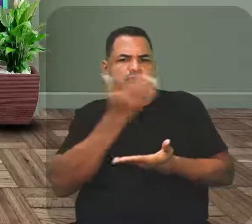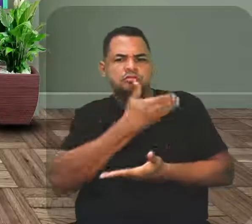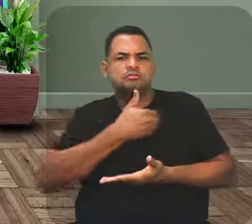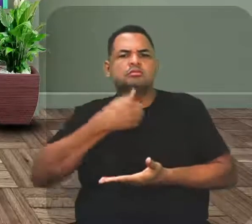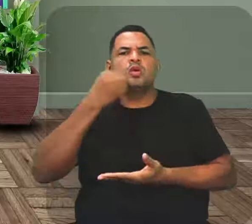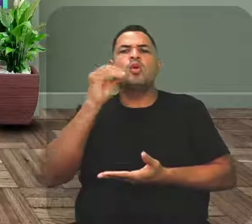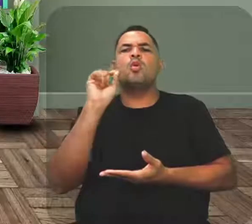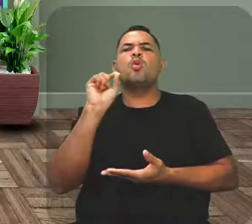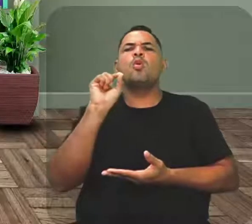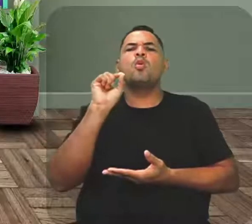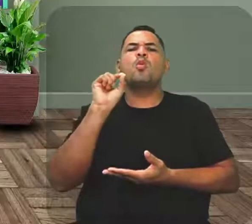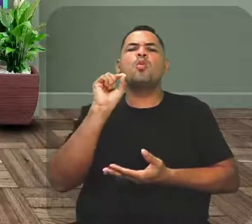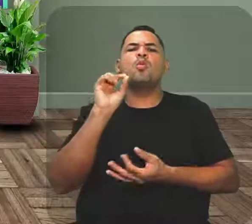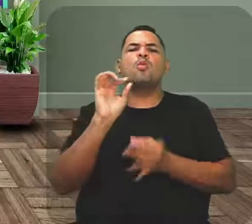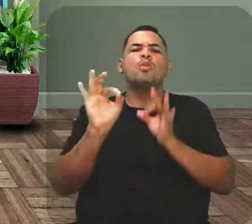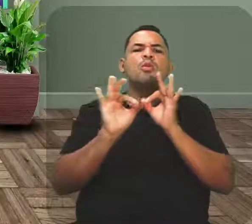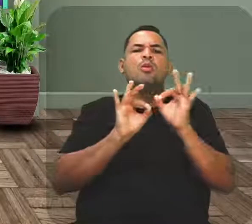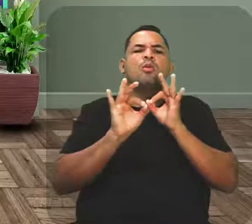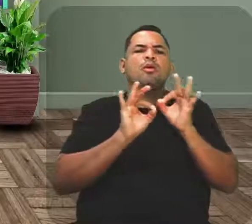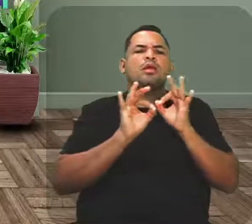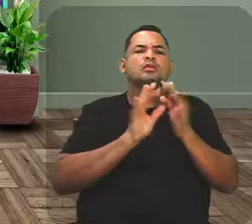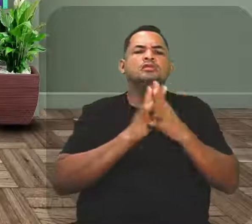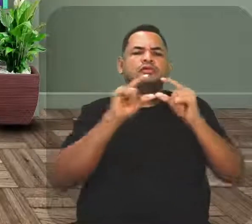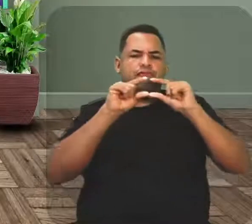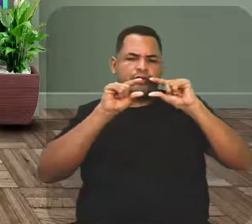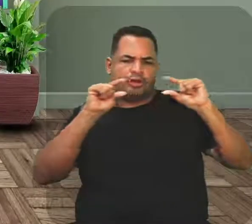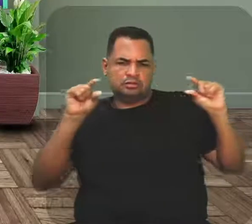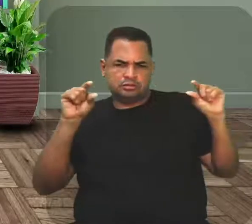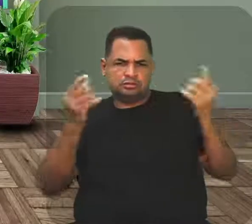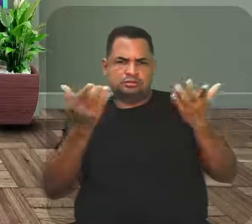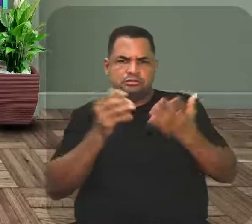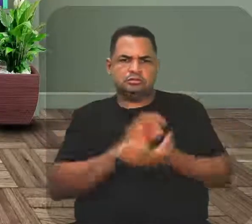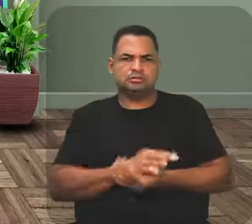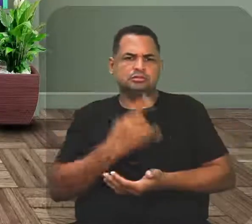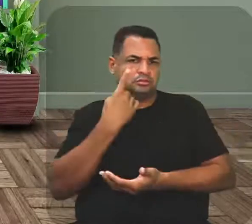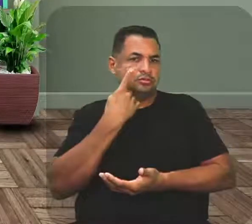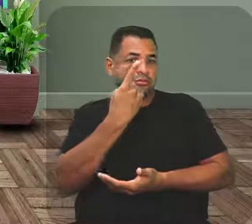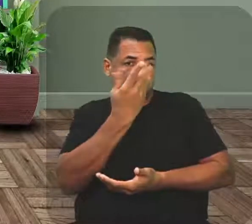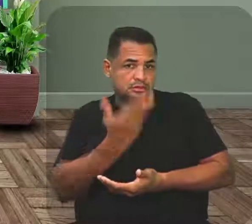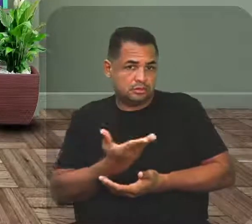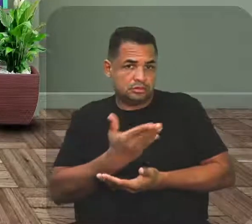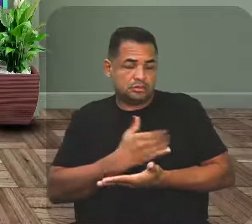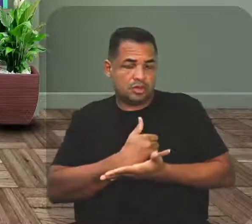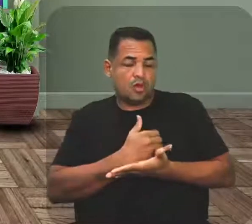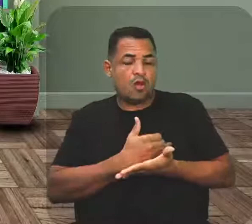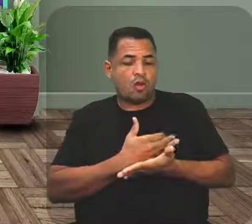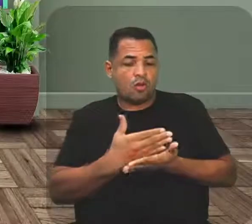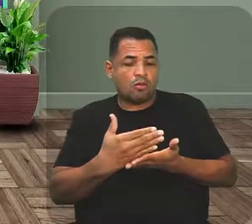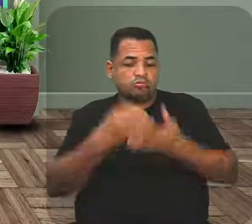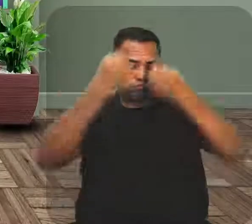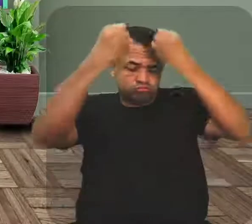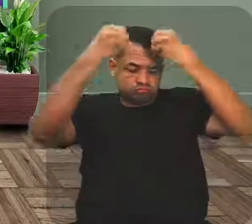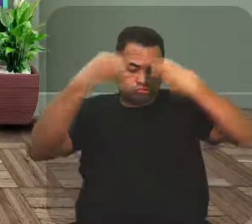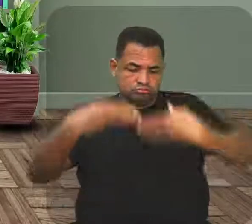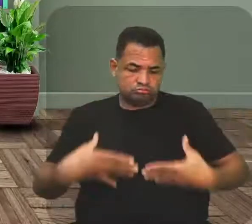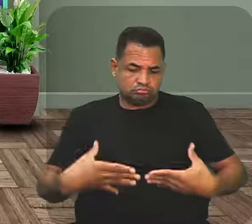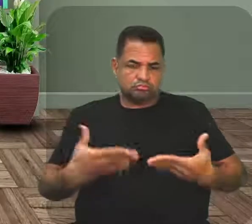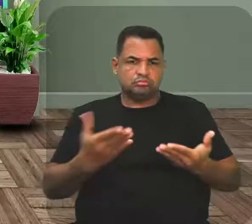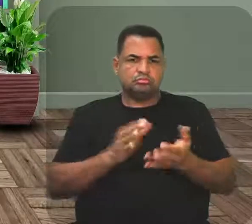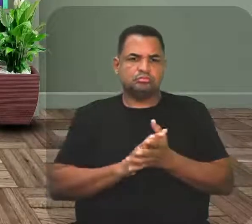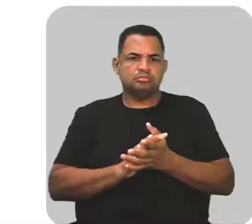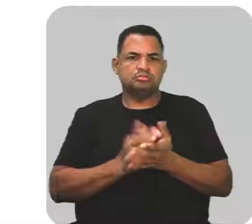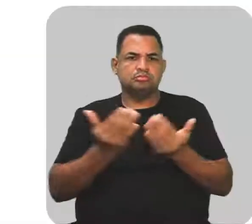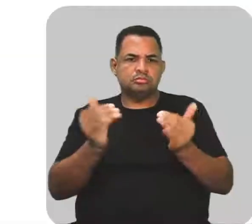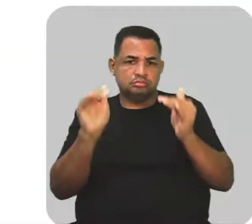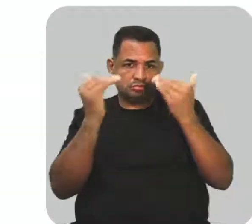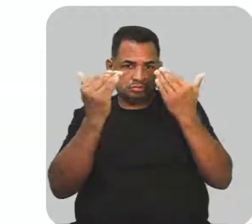Como nós vamos construir essa frase? Então, vamos verificar aqui agora, iniciando já, explicando para você e de